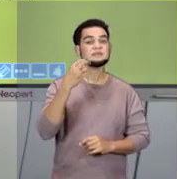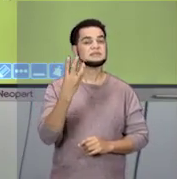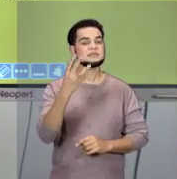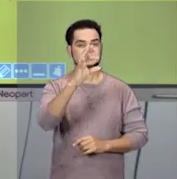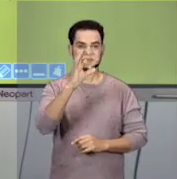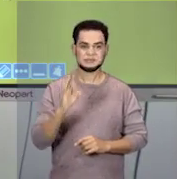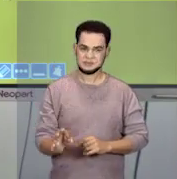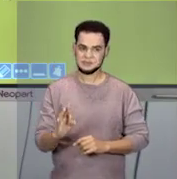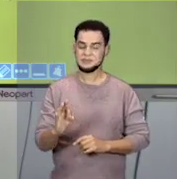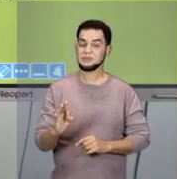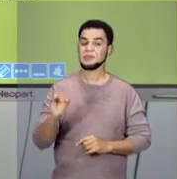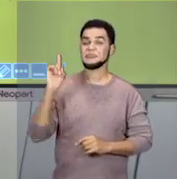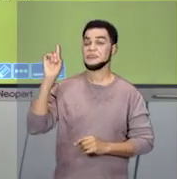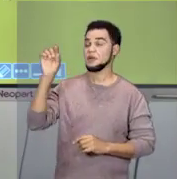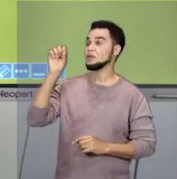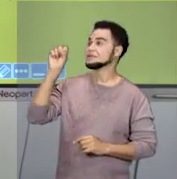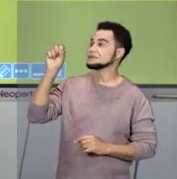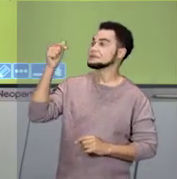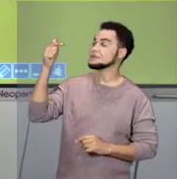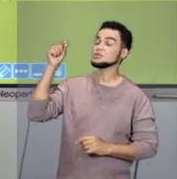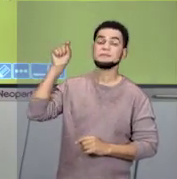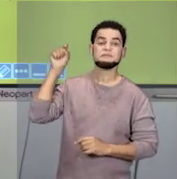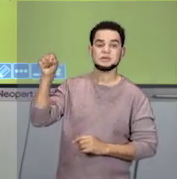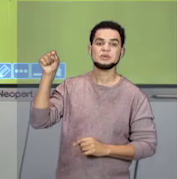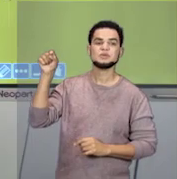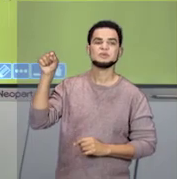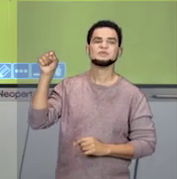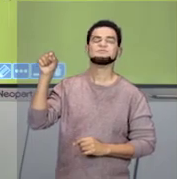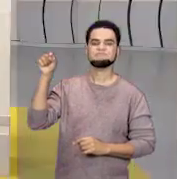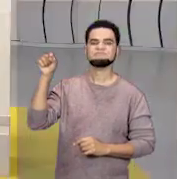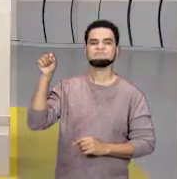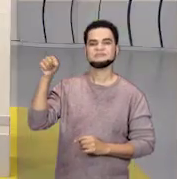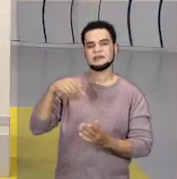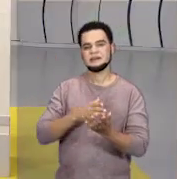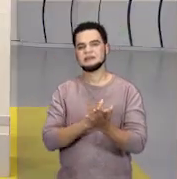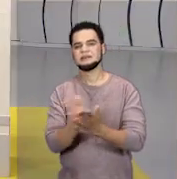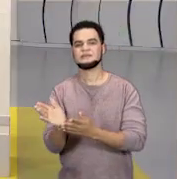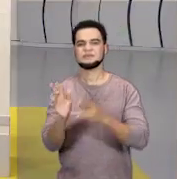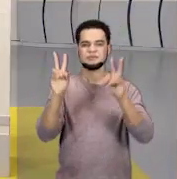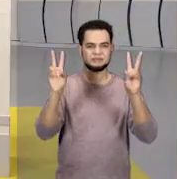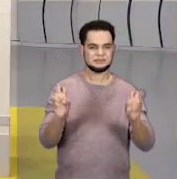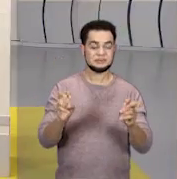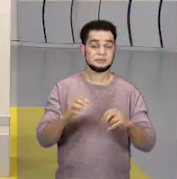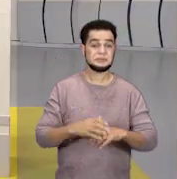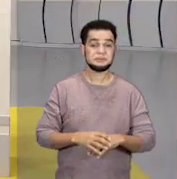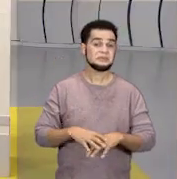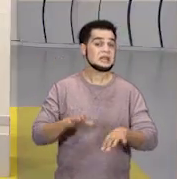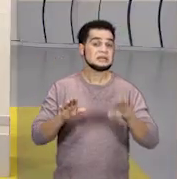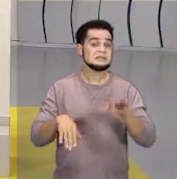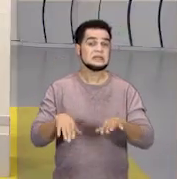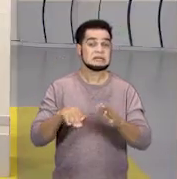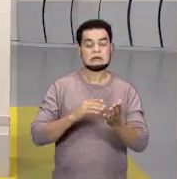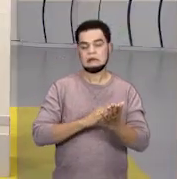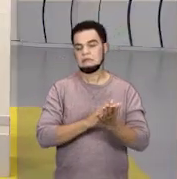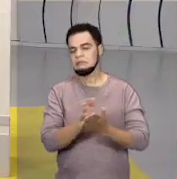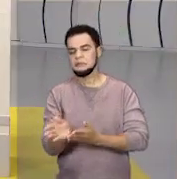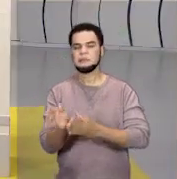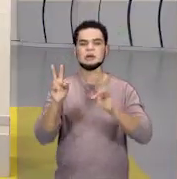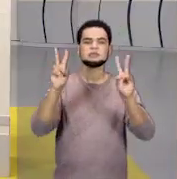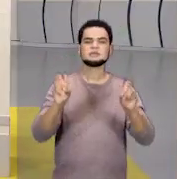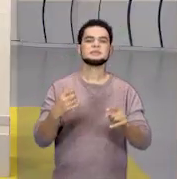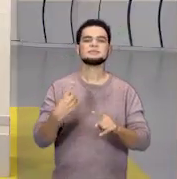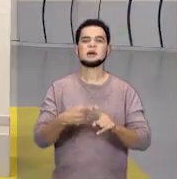0,93% dessas 87 mil fugiram do tema. E às vezes fugiram do tema não é nem porque escreveu um texto